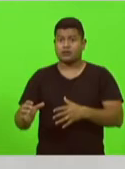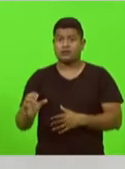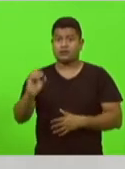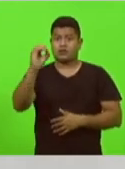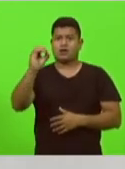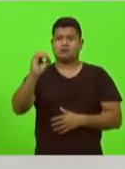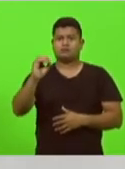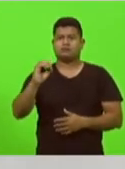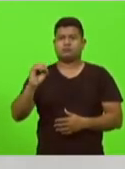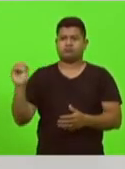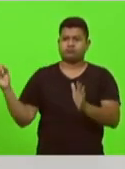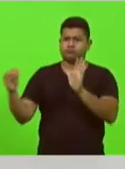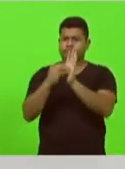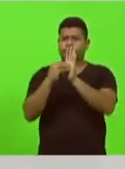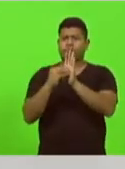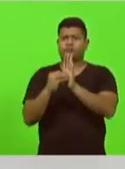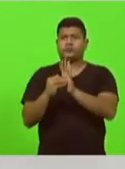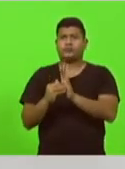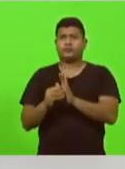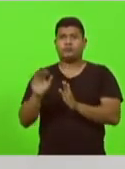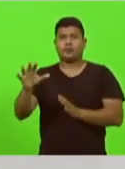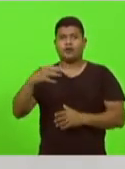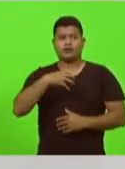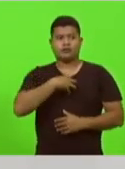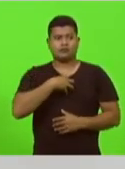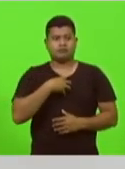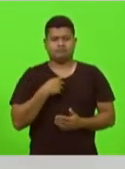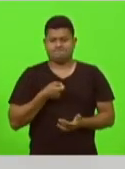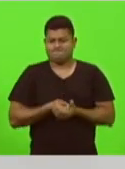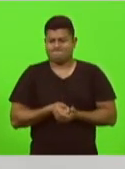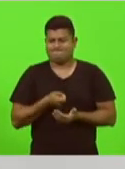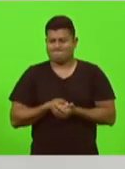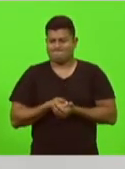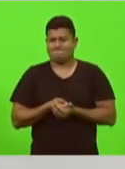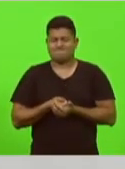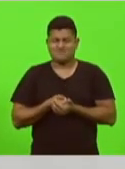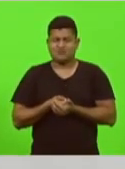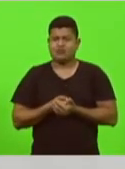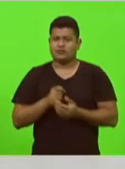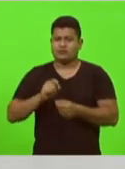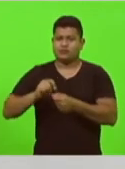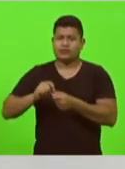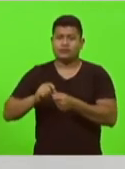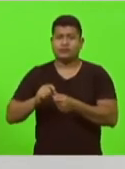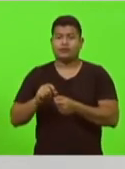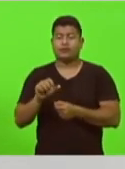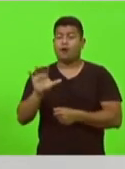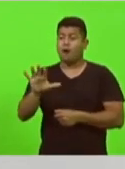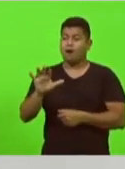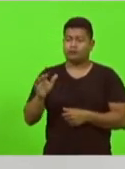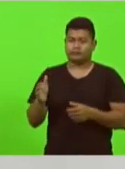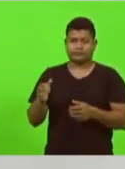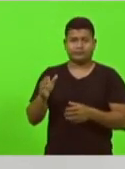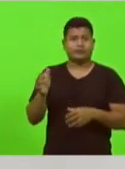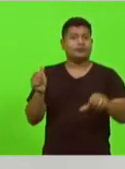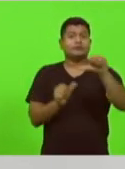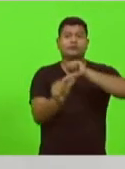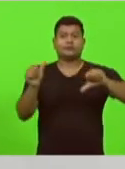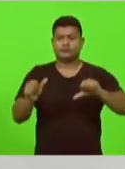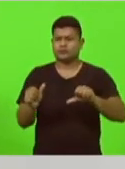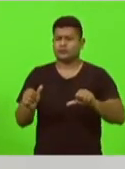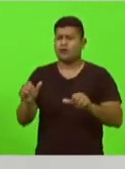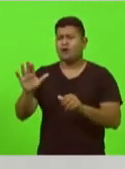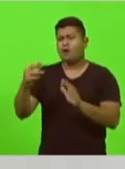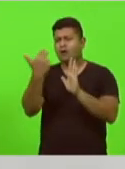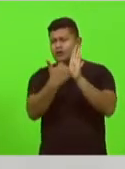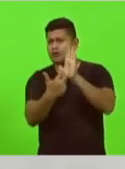se sentindo obrigado a fazer, porque ele não quer tirar zero. Agora, se tu dizer para ele, olha, pinta para ficar bonito, para depois tu dar de presente para